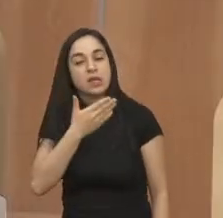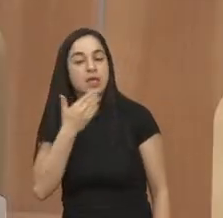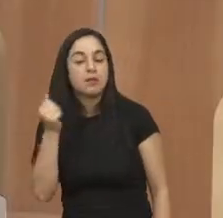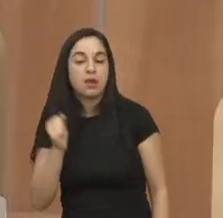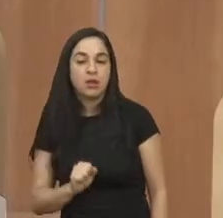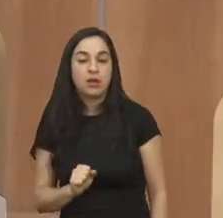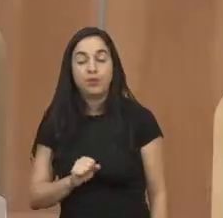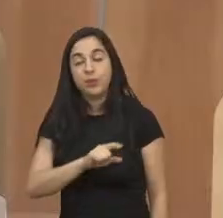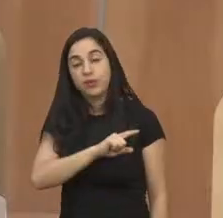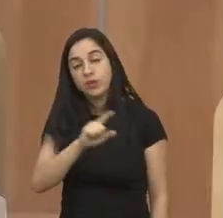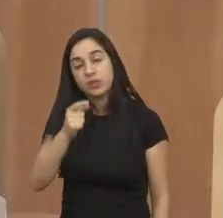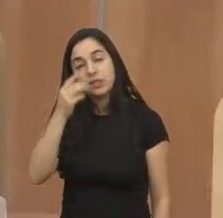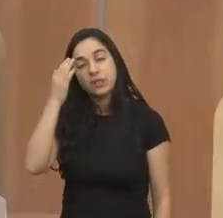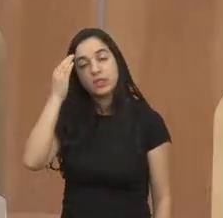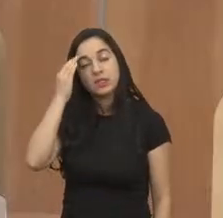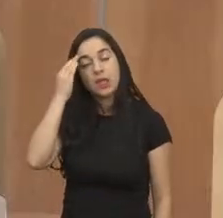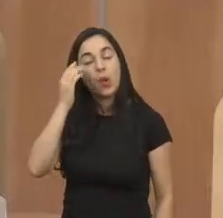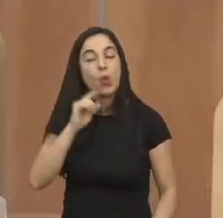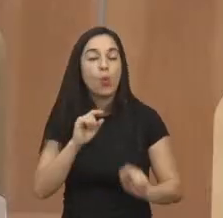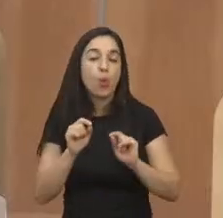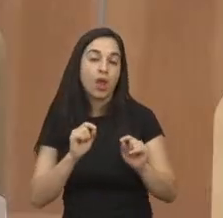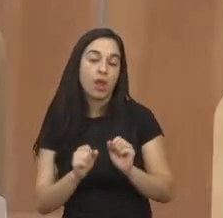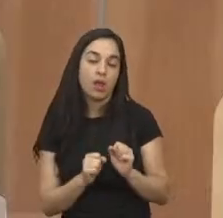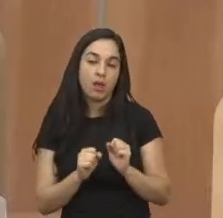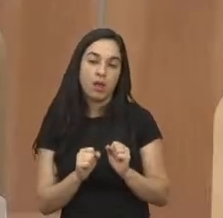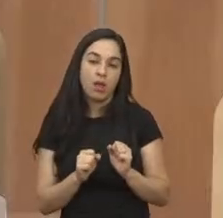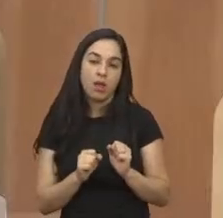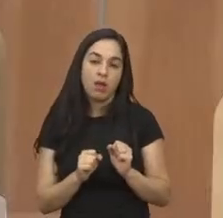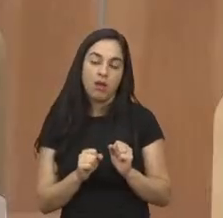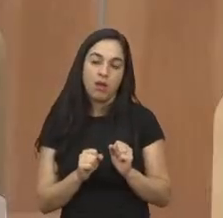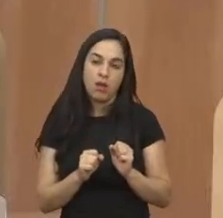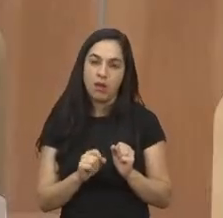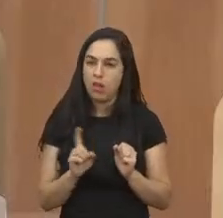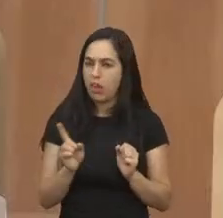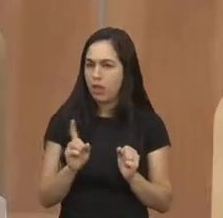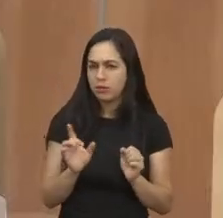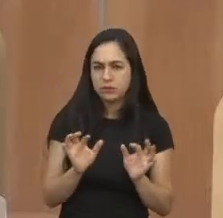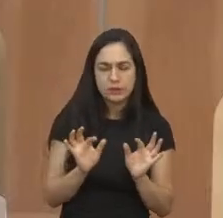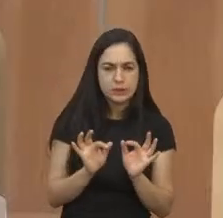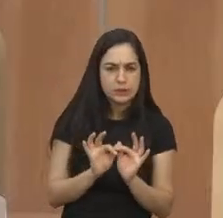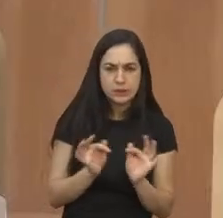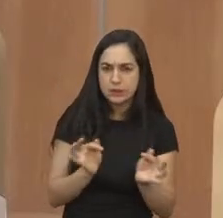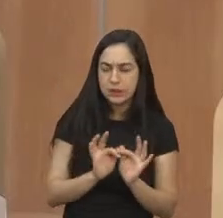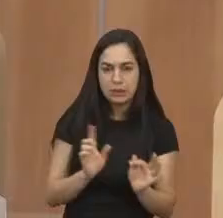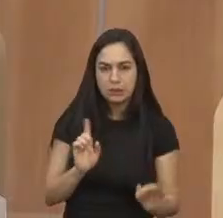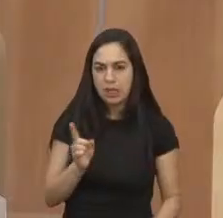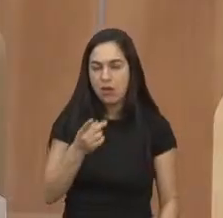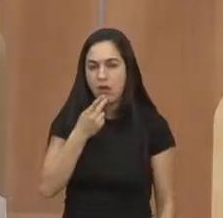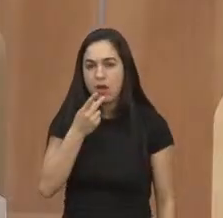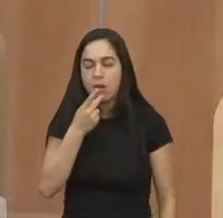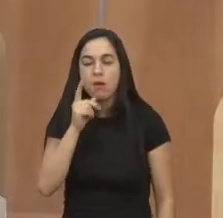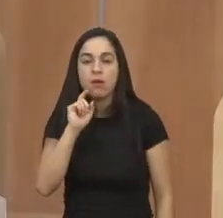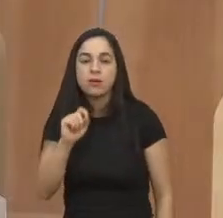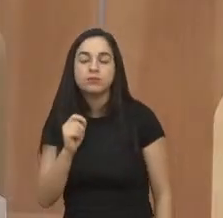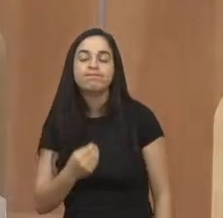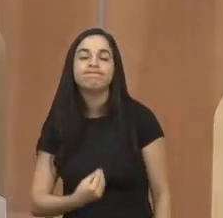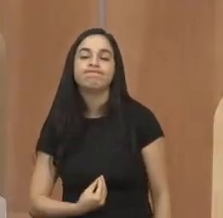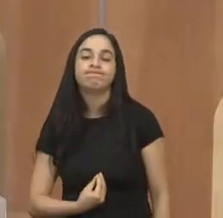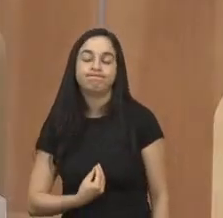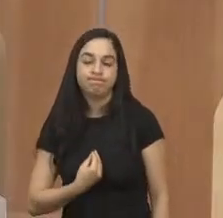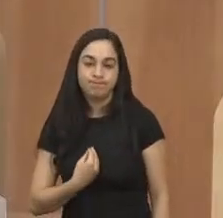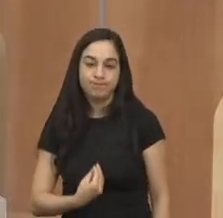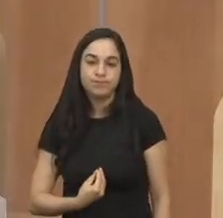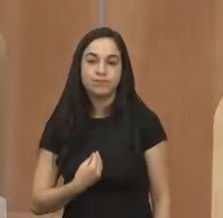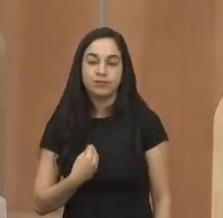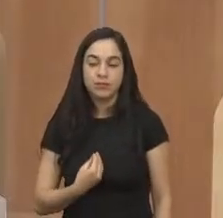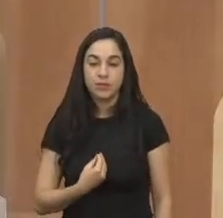vocês concordem comigo que não é uma questão simples. Nós estamos falando de vidas. Nós estamos